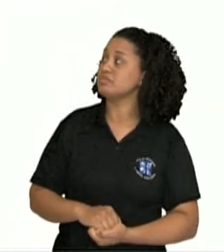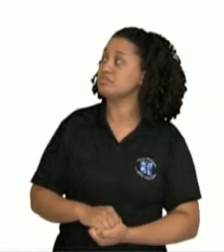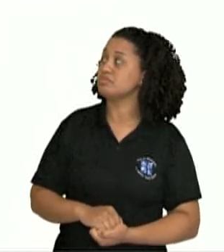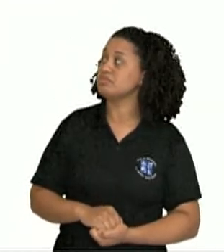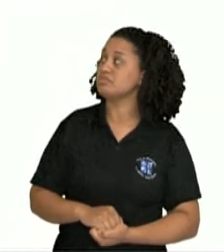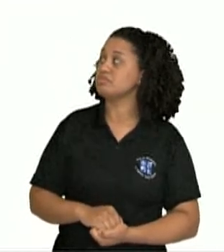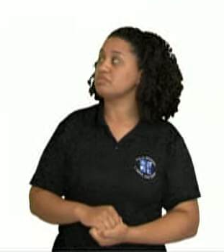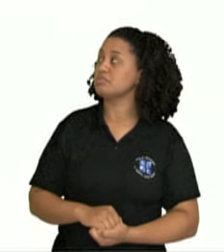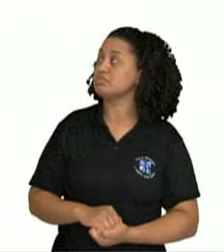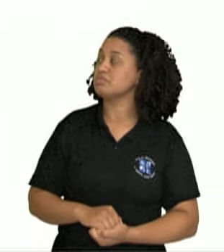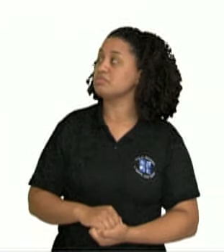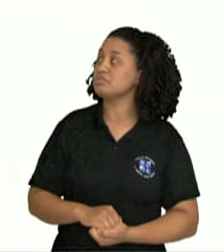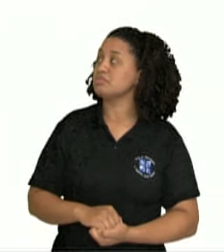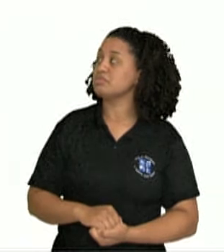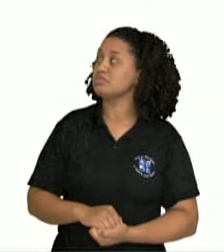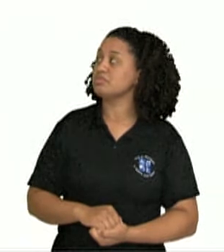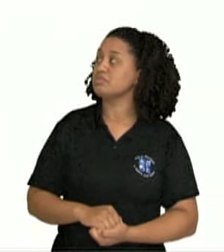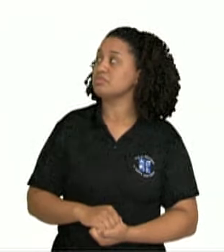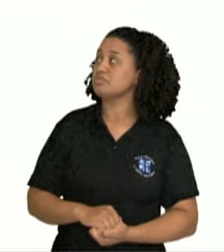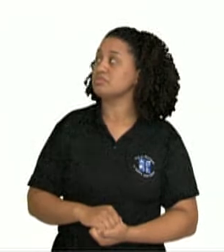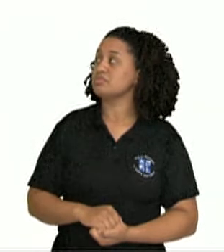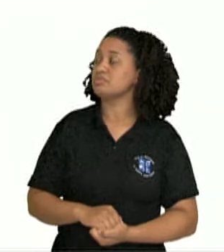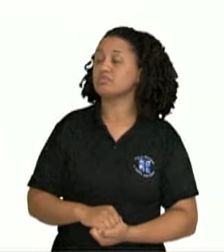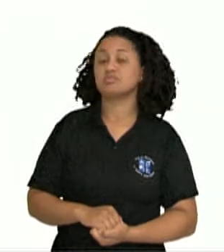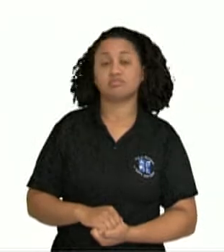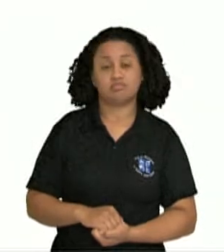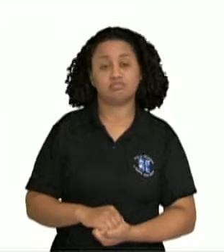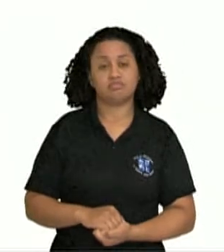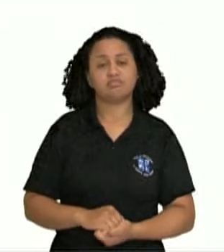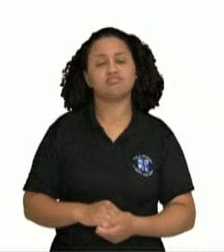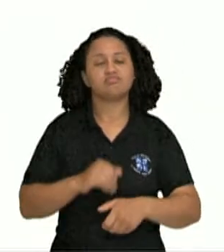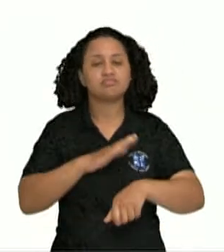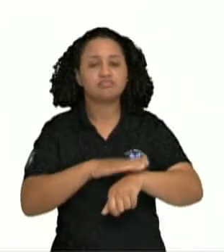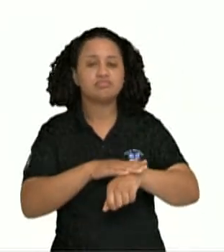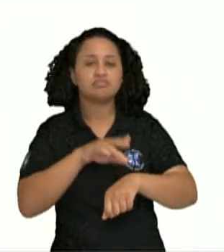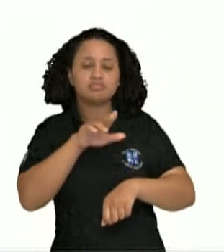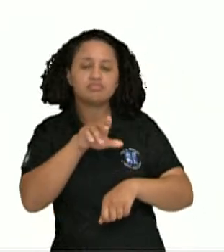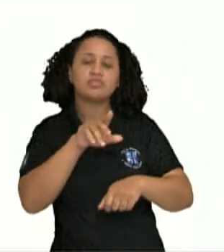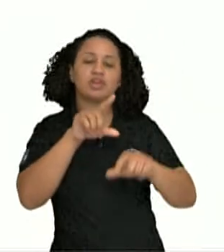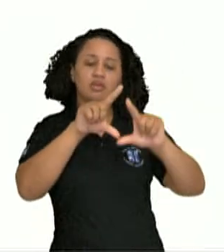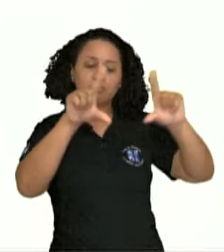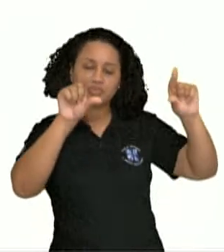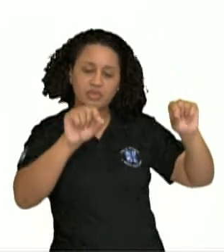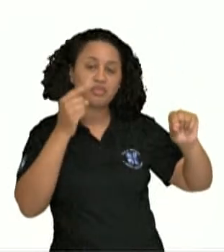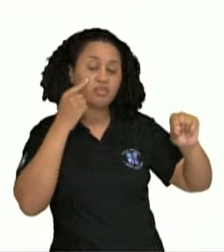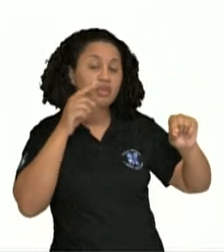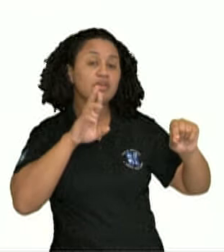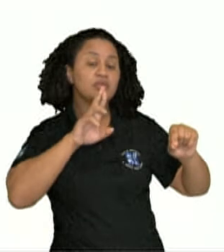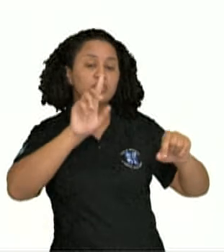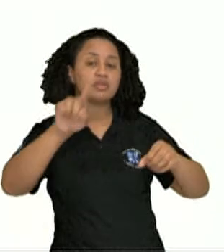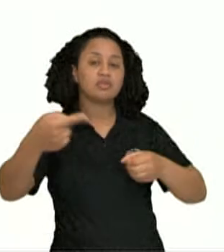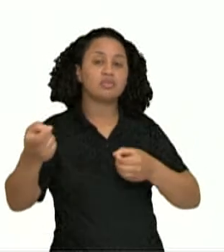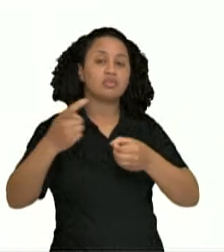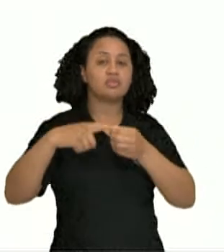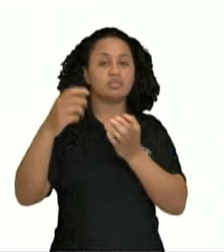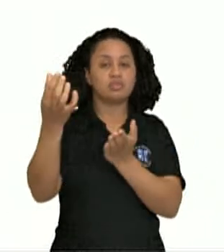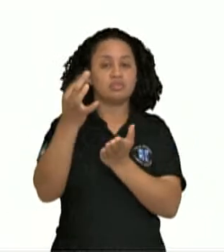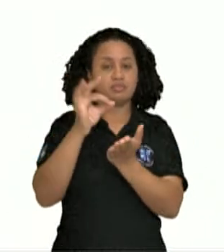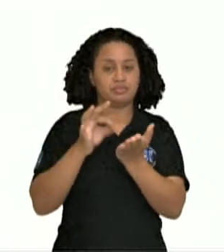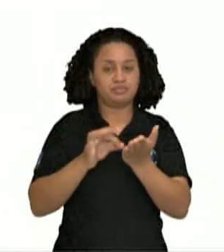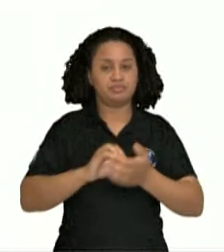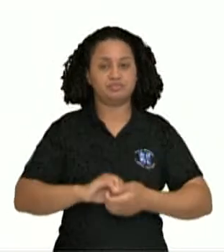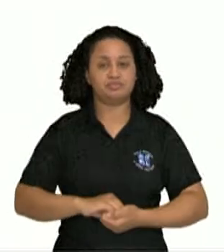lastre, retomar el vuelo. Um tempinho aí para você analisar, responder e já voltamos para conferir sua